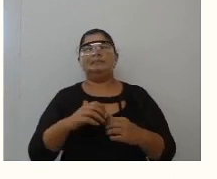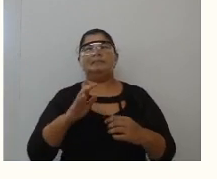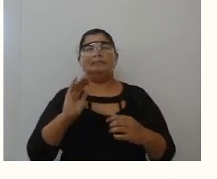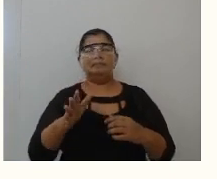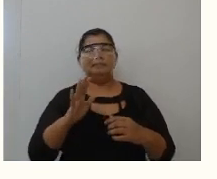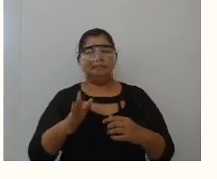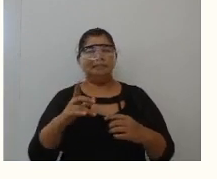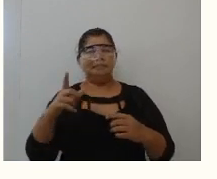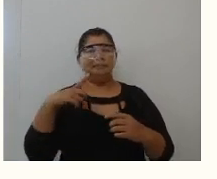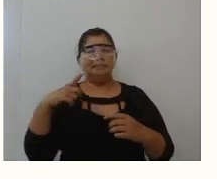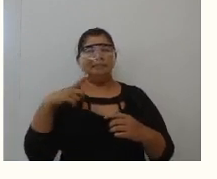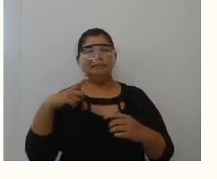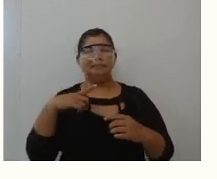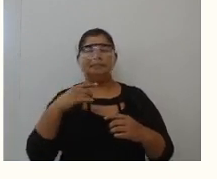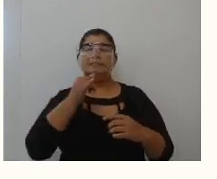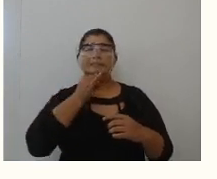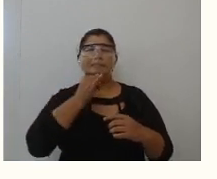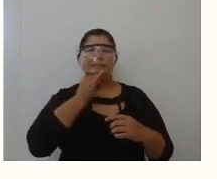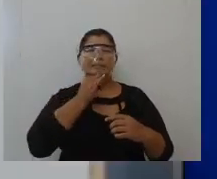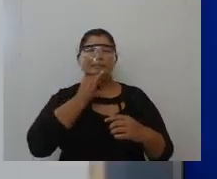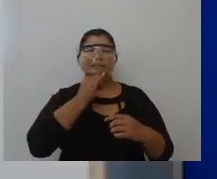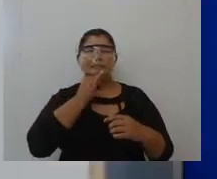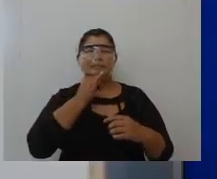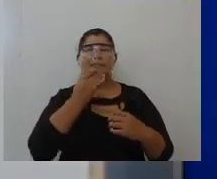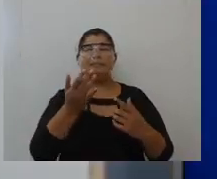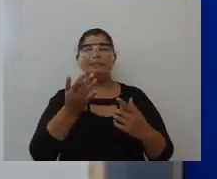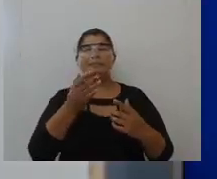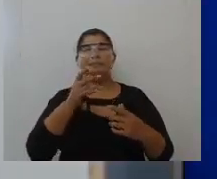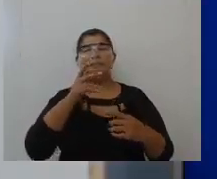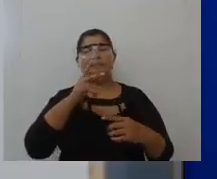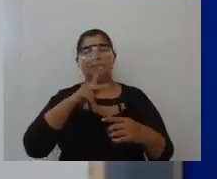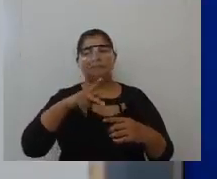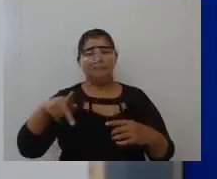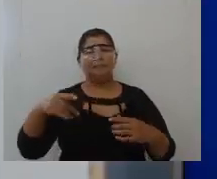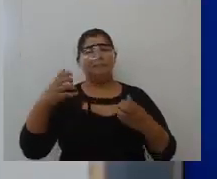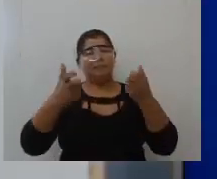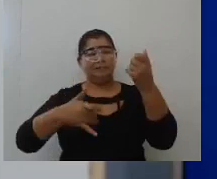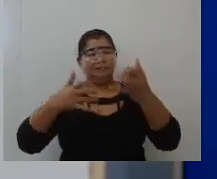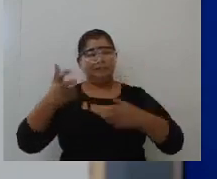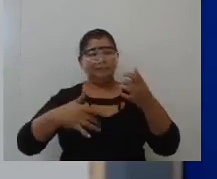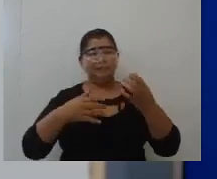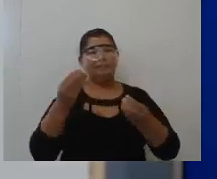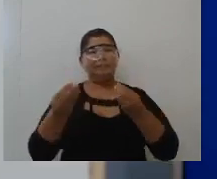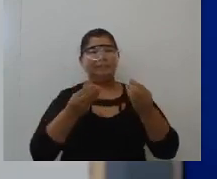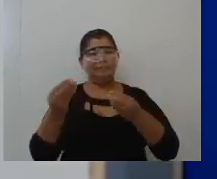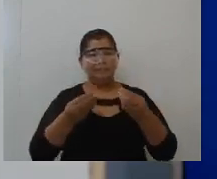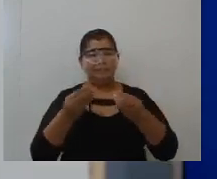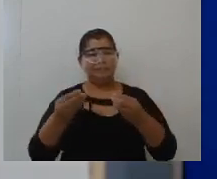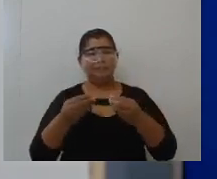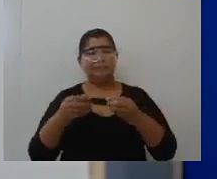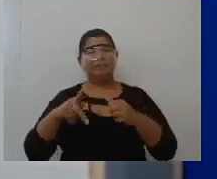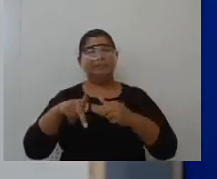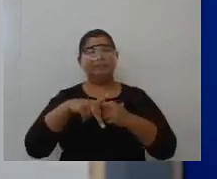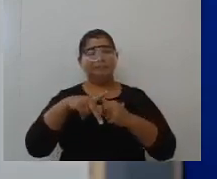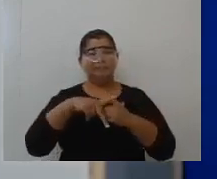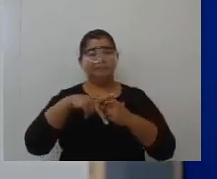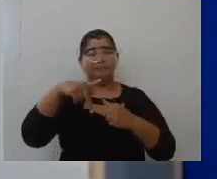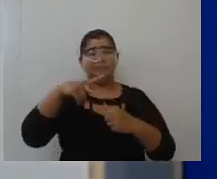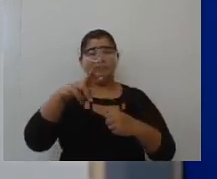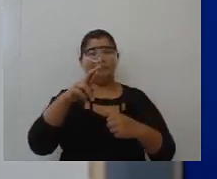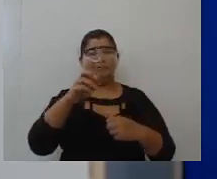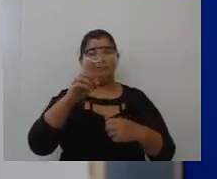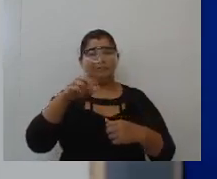vi esse exemplo, né? A minha professora falando um pouco disso em relação a pronomes, em especial